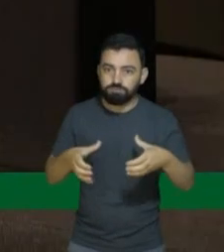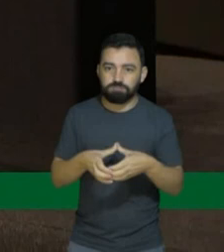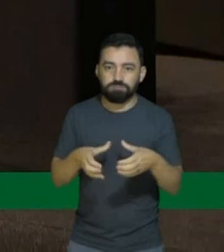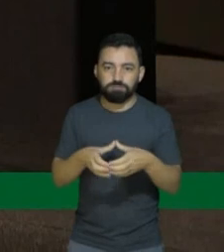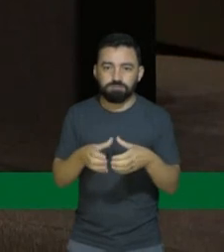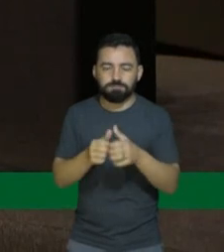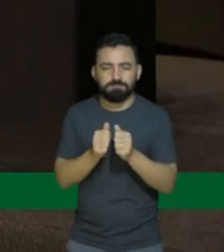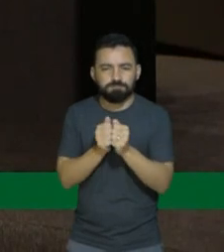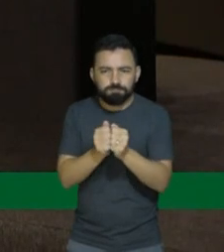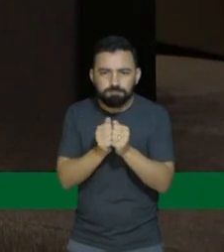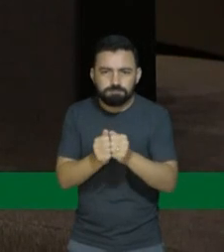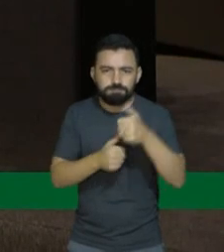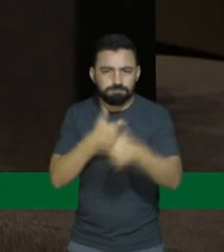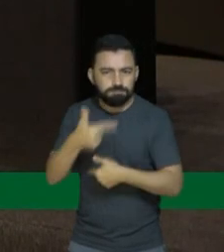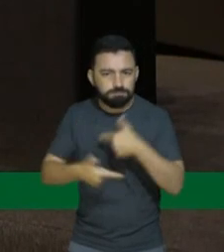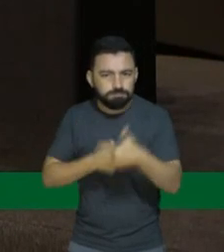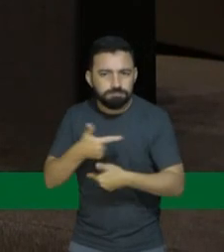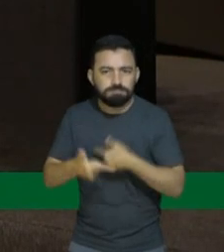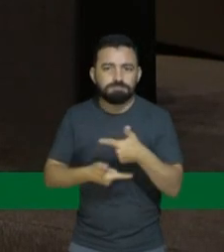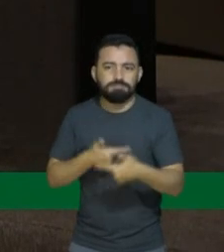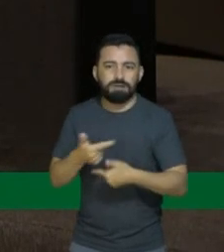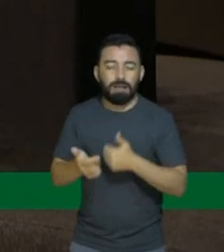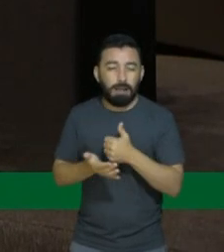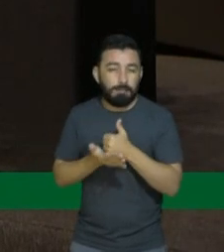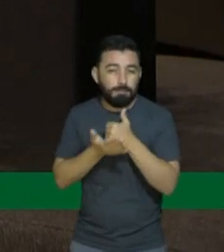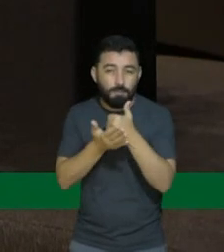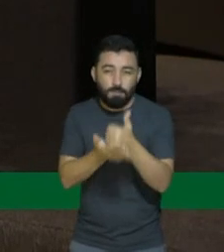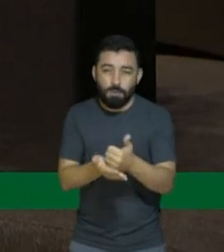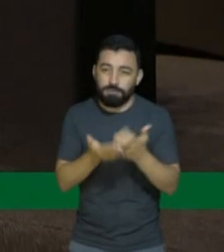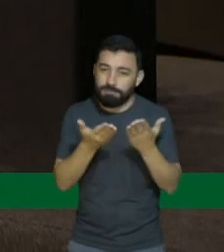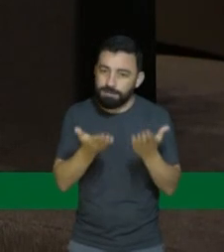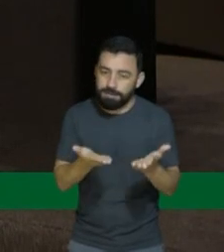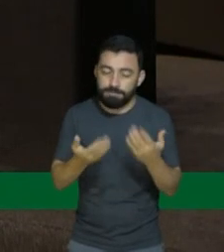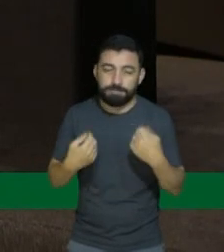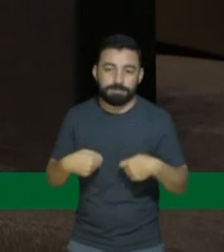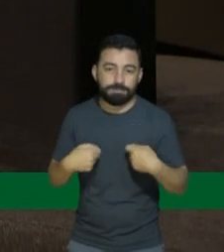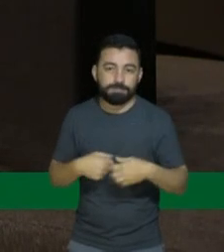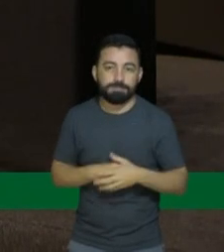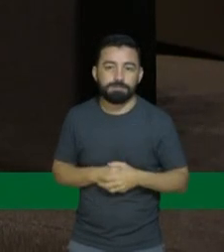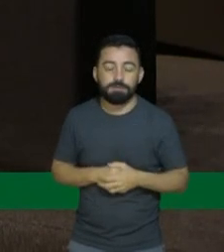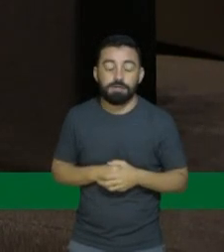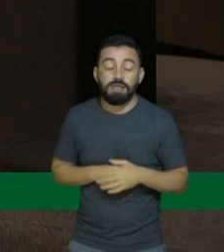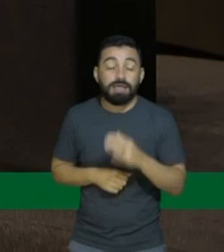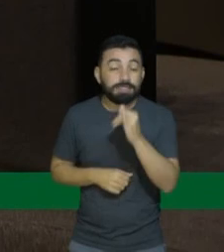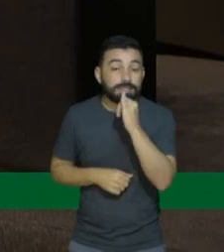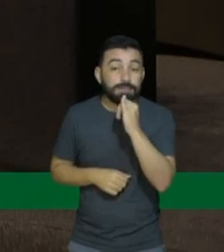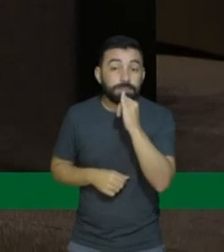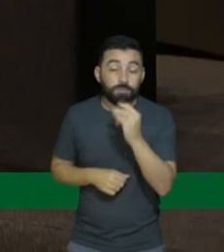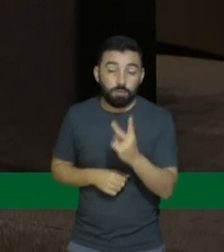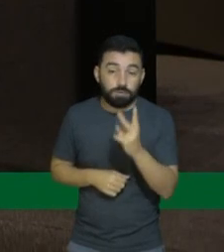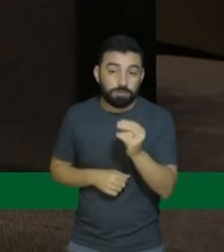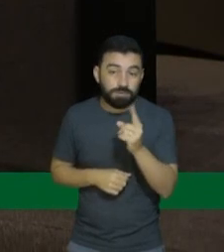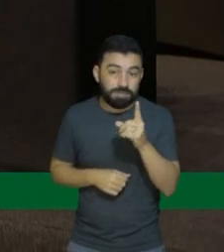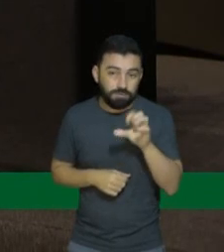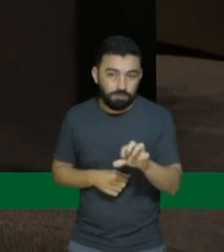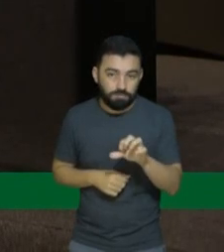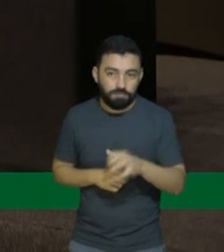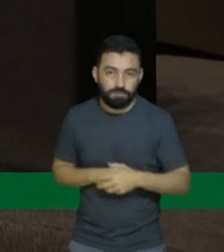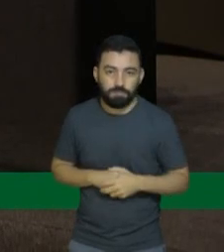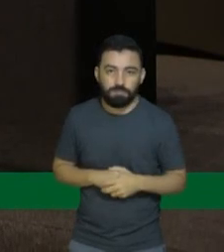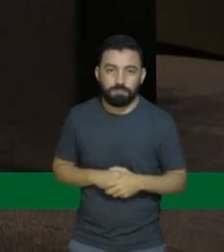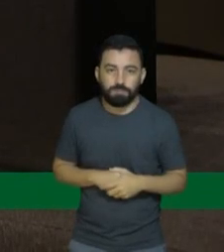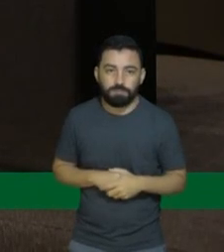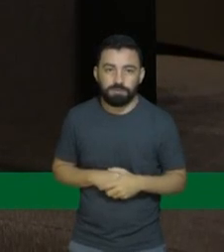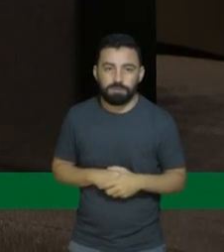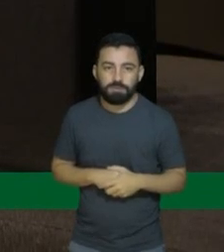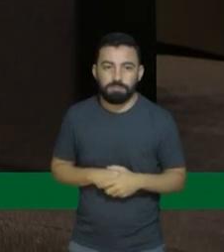conjuntamente em prol de uma causa vou citar um exemplo 2019 por exemplo um